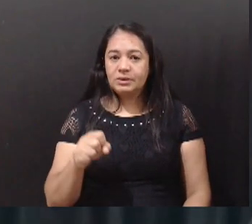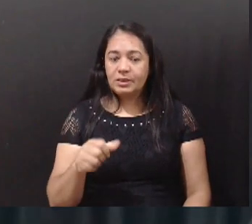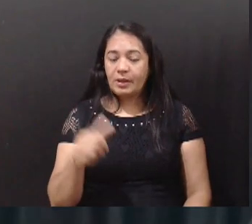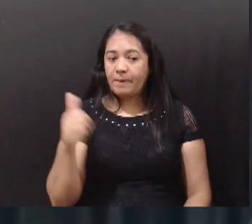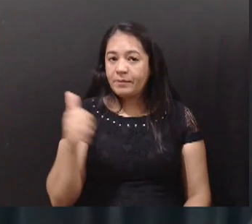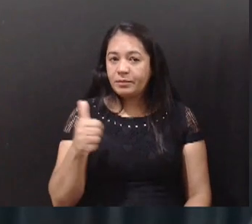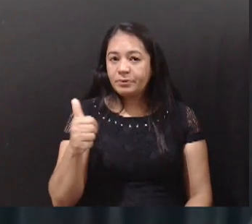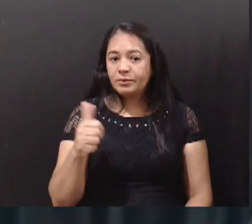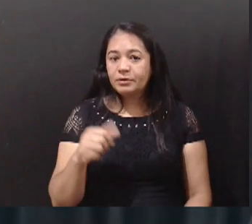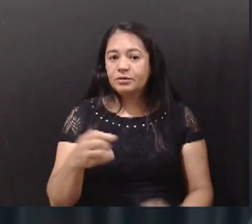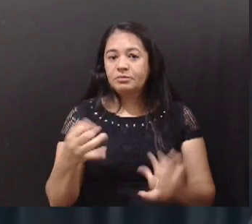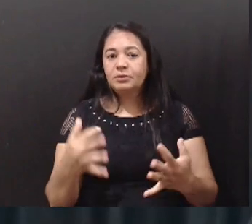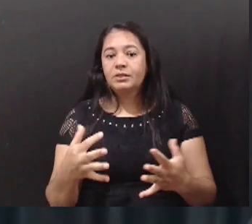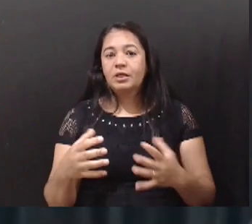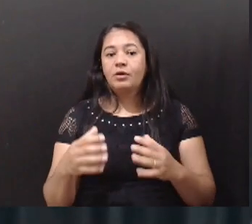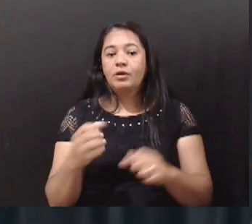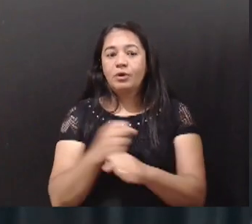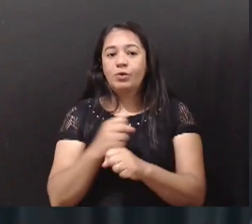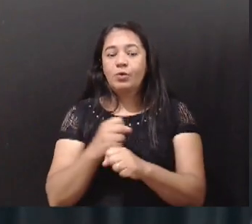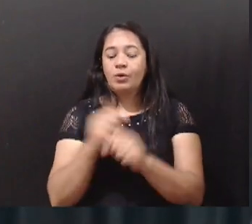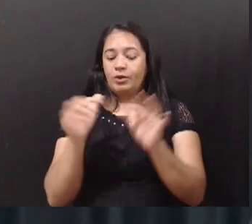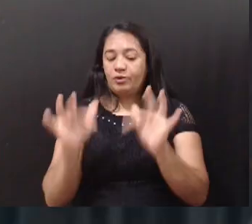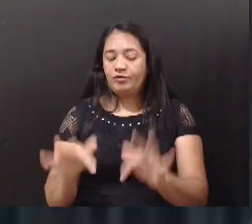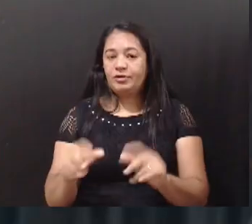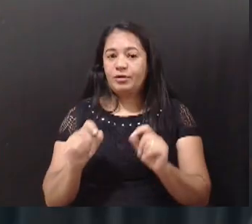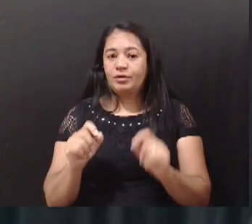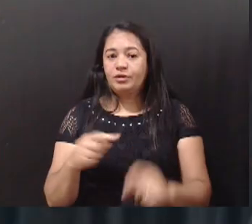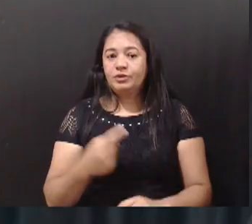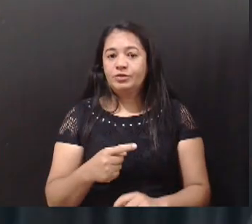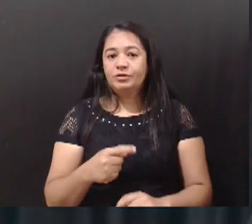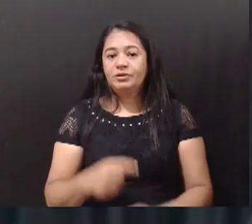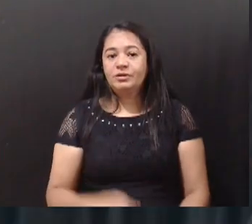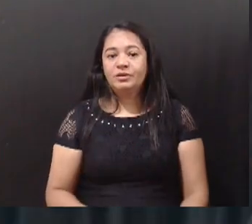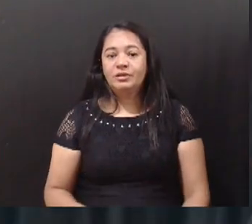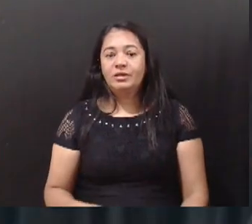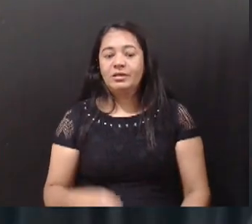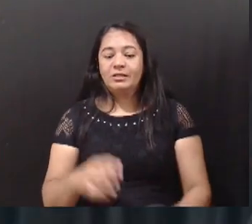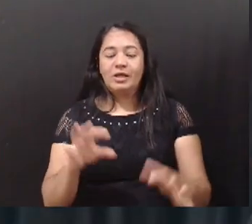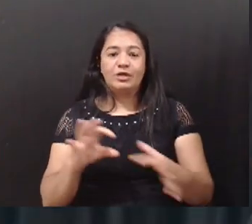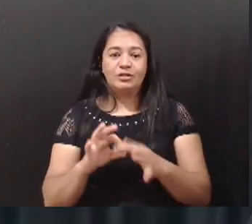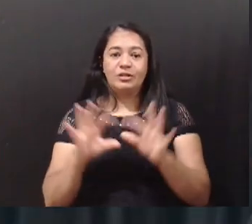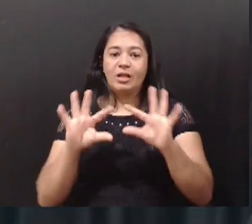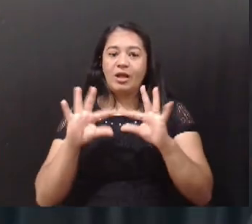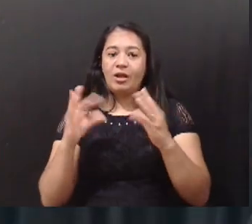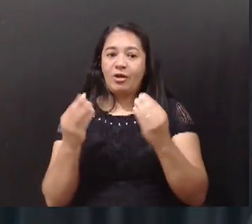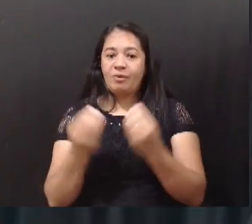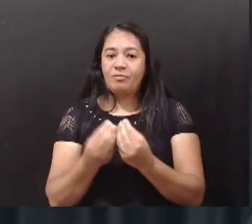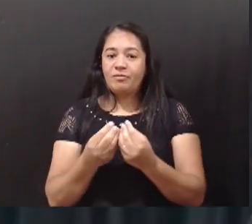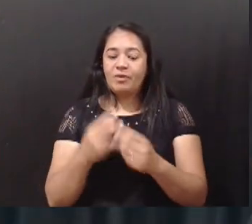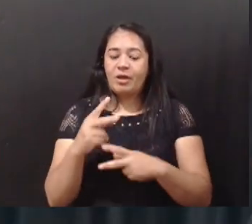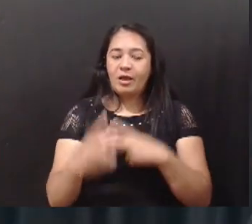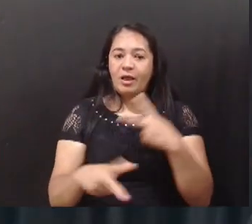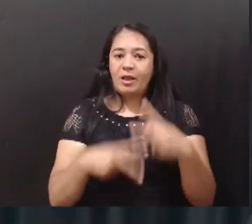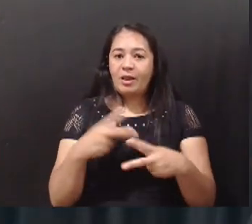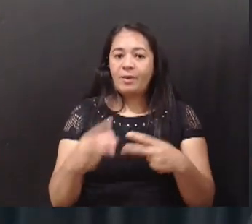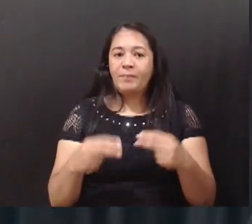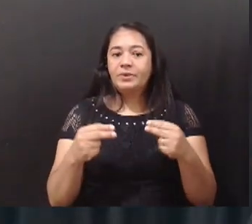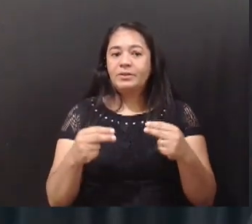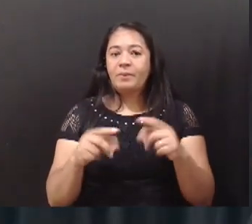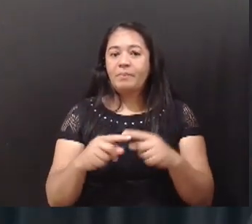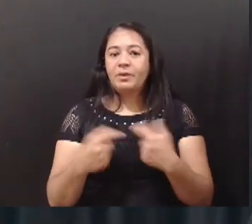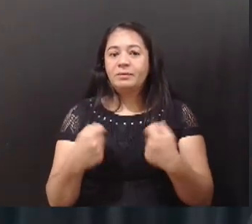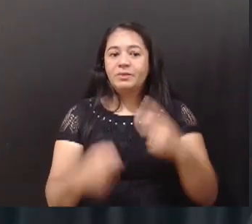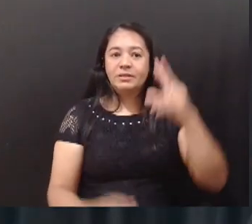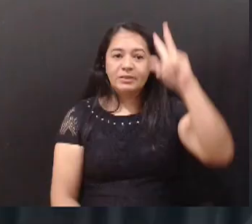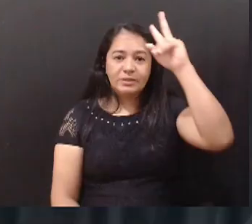sobre o final de ano é que a gente geralmente associa o final de ano à família, presentes, mas a gente não pode esquecer das pessoas que não